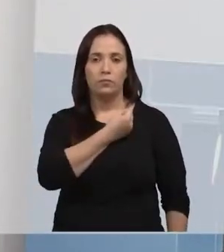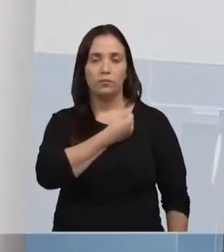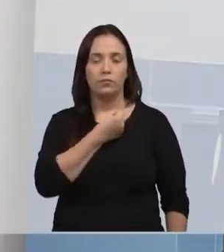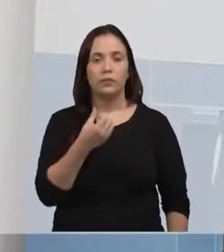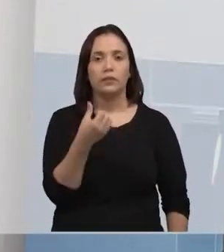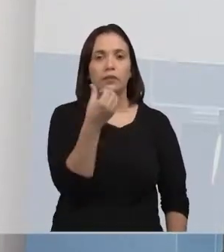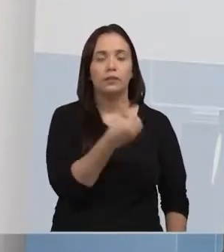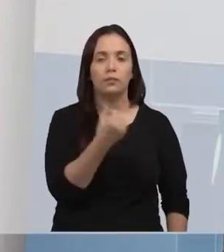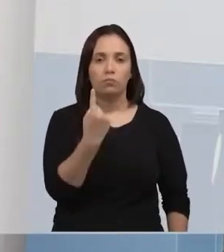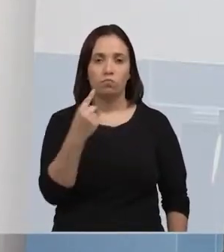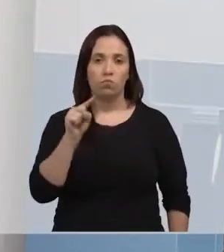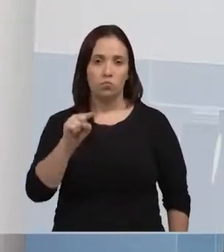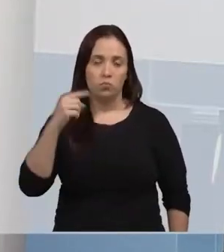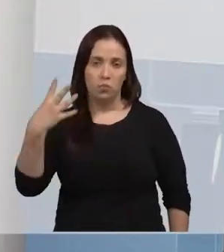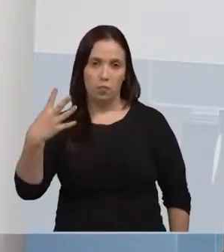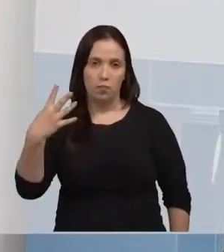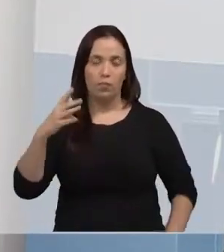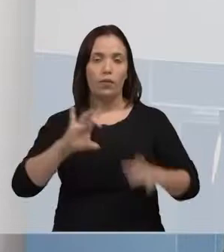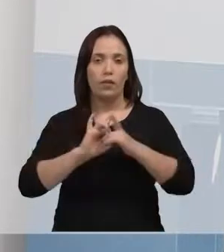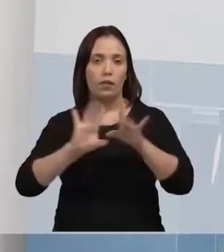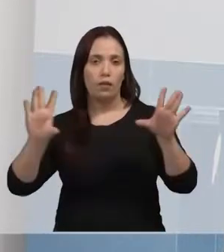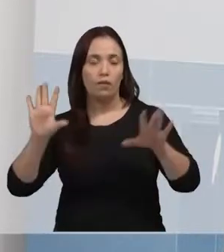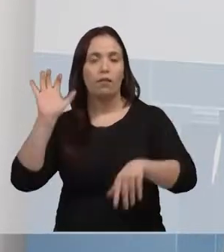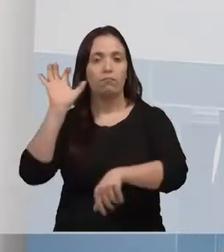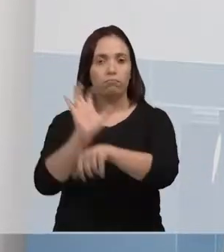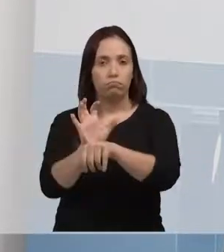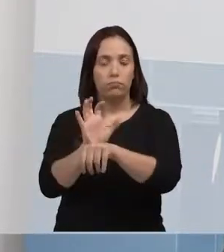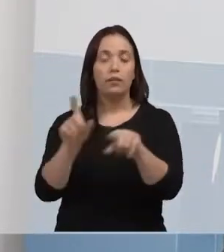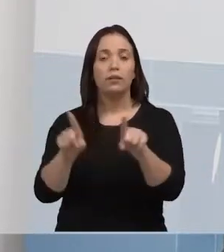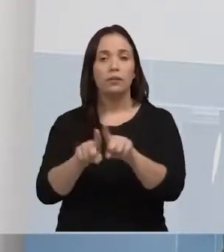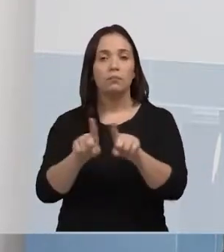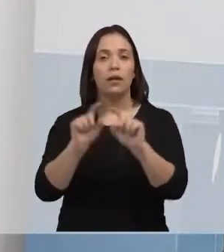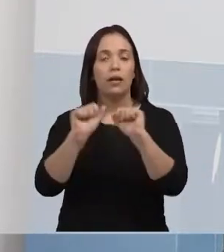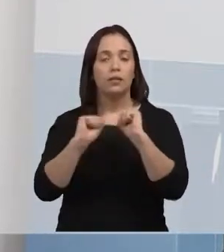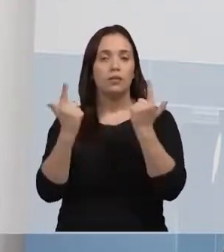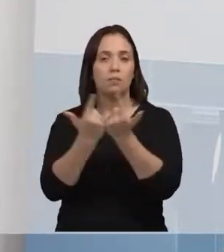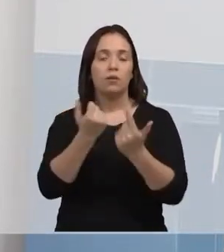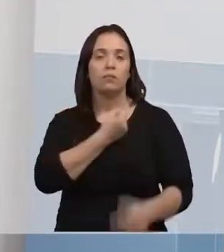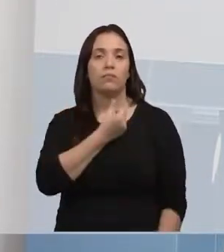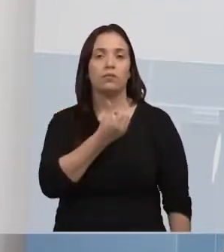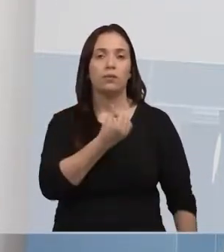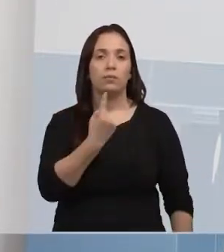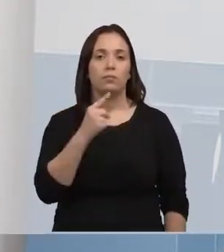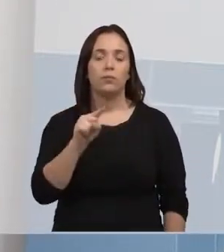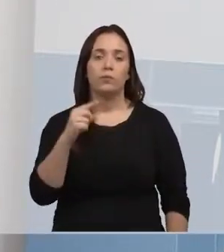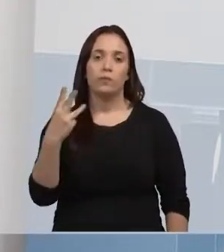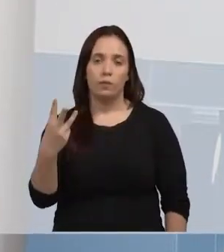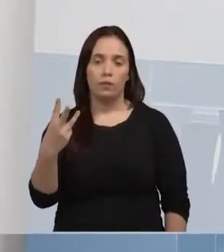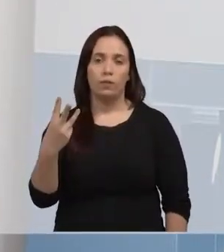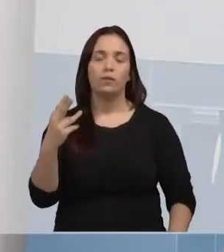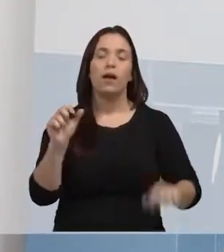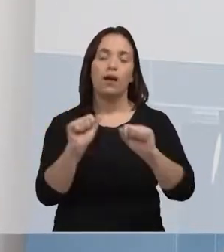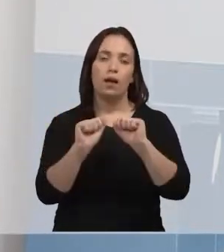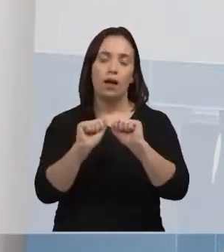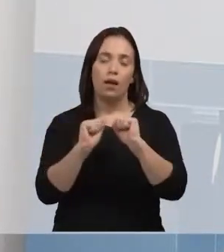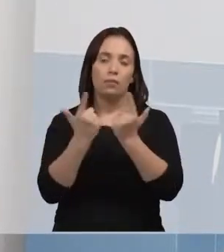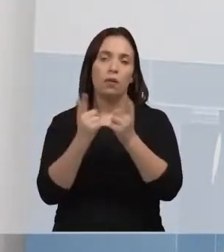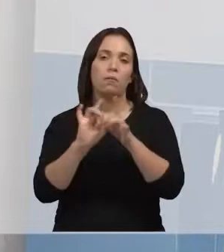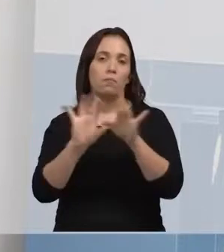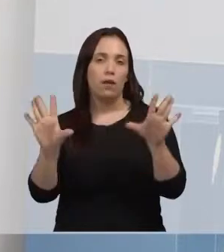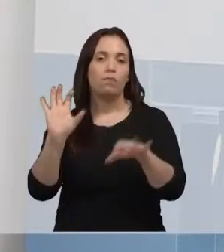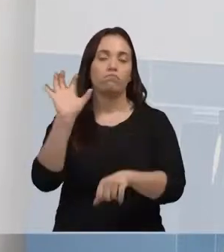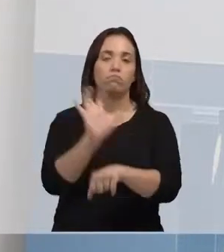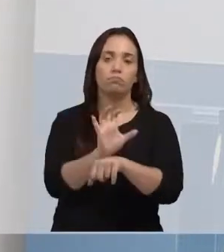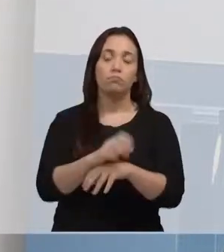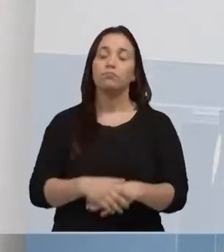canal 61.4, aberto e digital, e na sua TV Assembleia, canal 61.3, também aberto